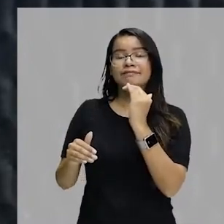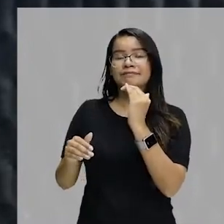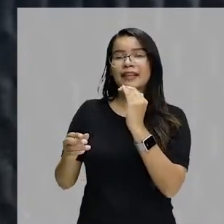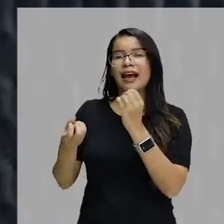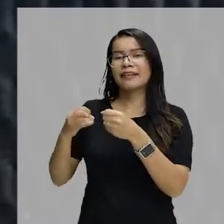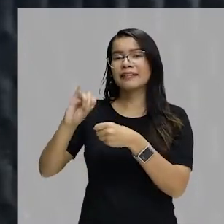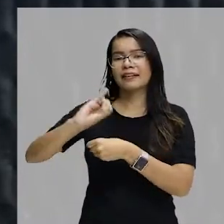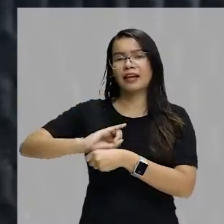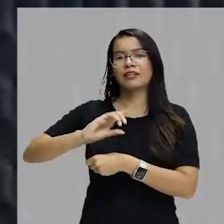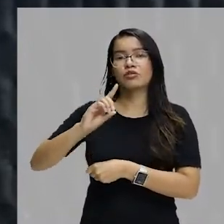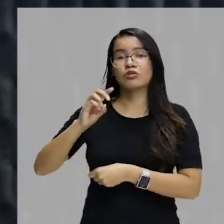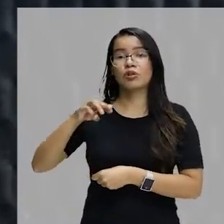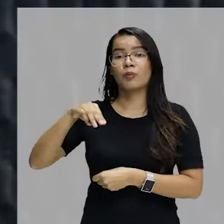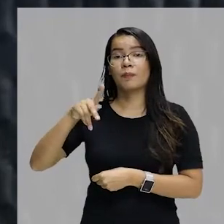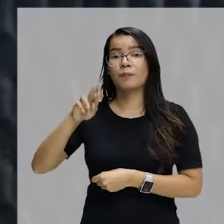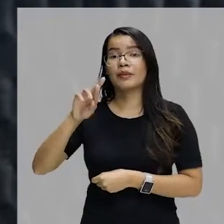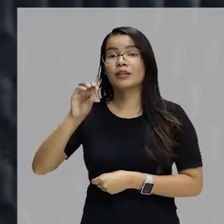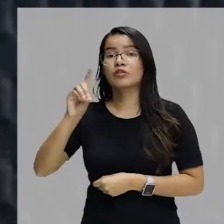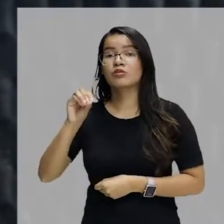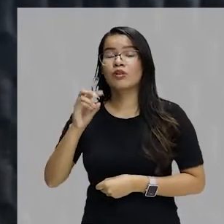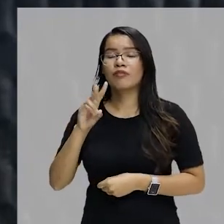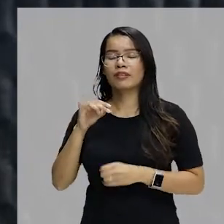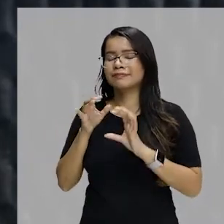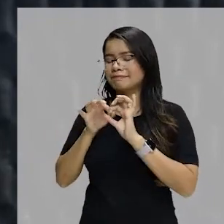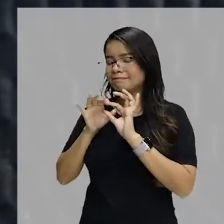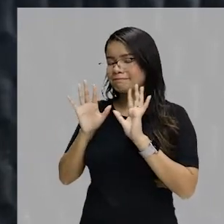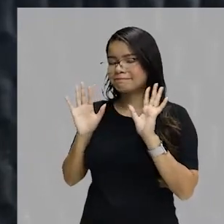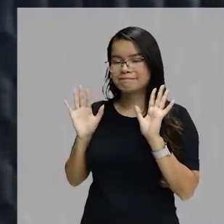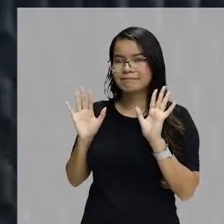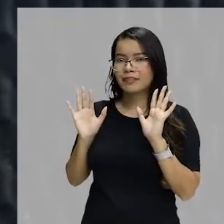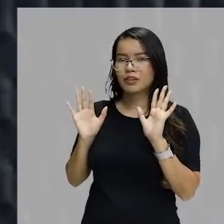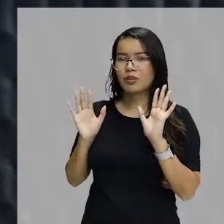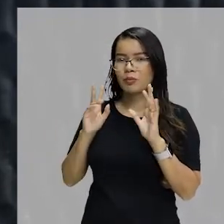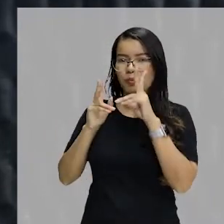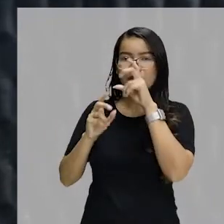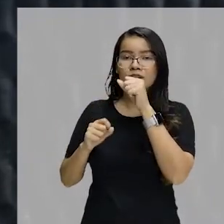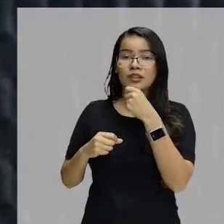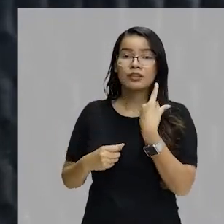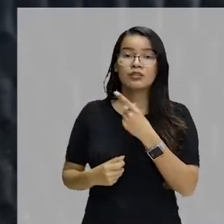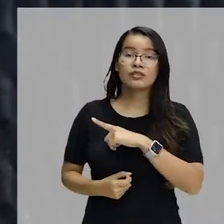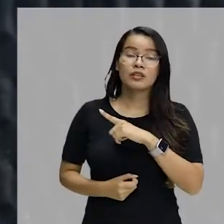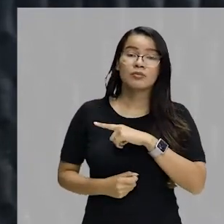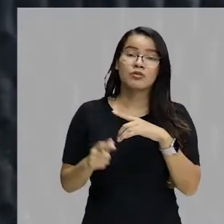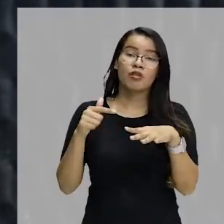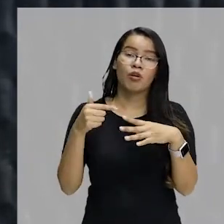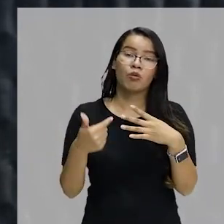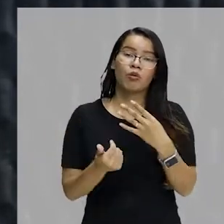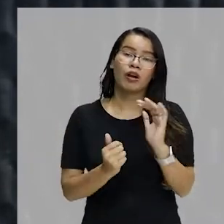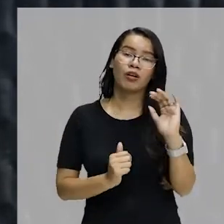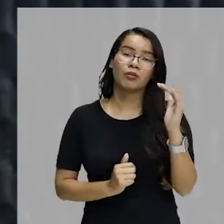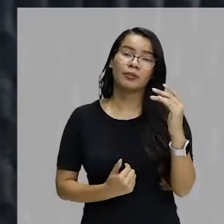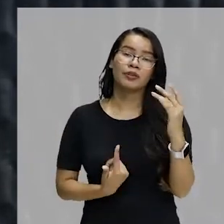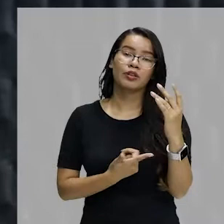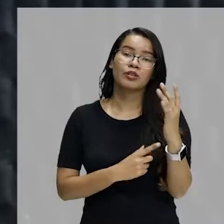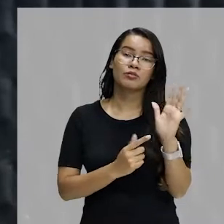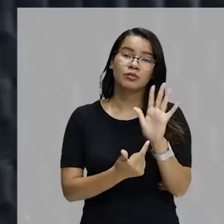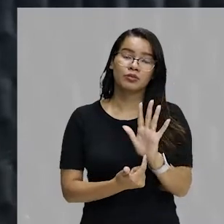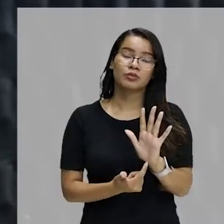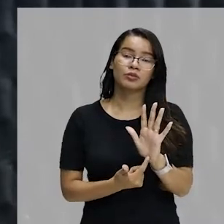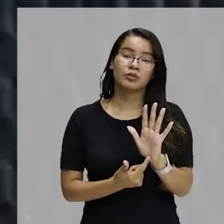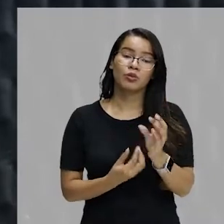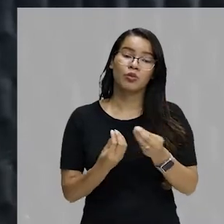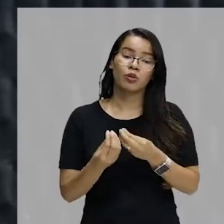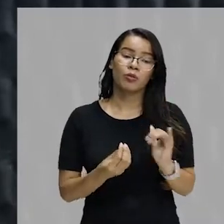que em 1831, Dom Pedro vai abdicar o poder. Nós temos alguns fatores que nós elencamos aqui